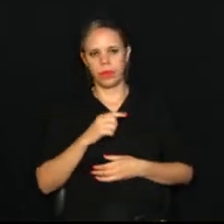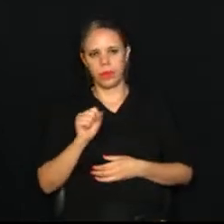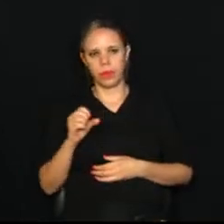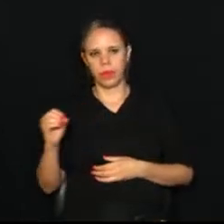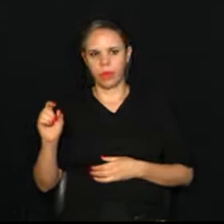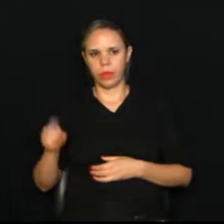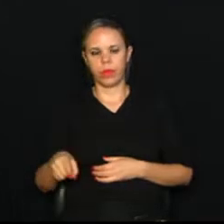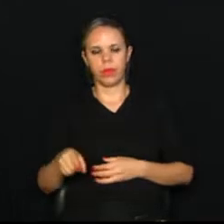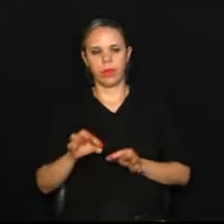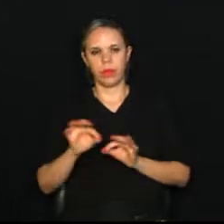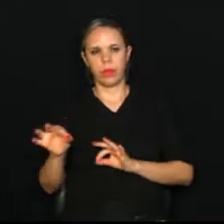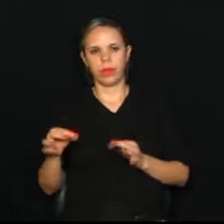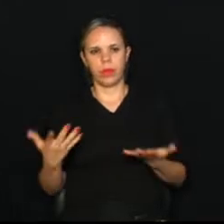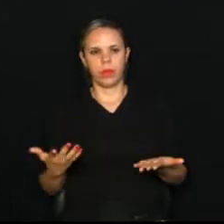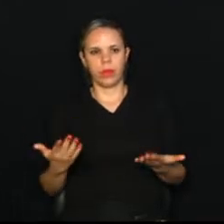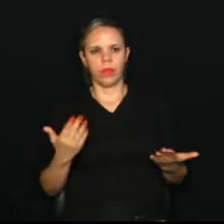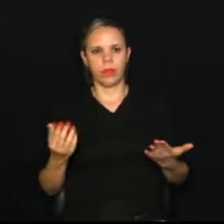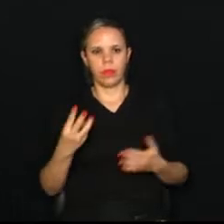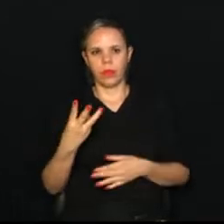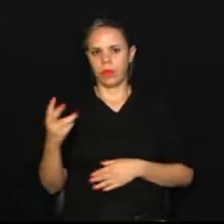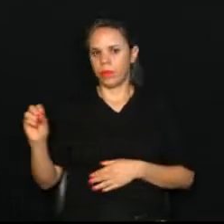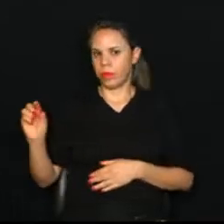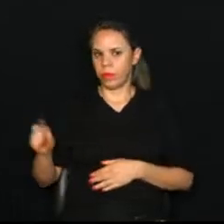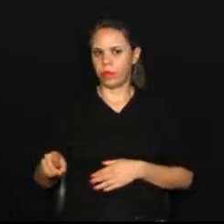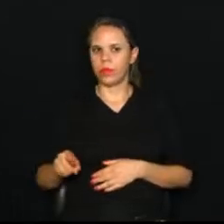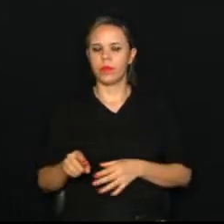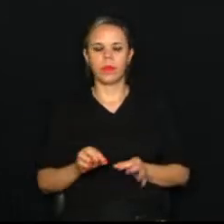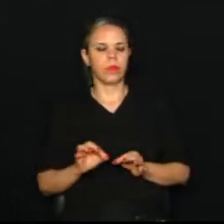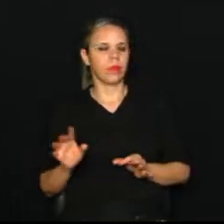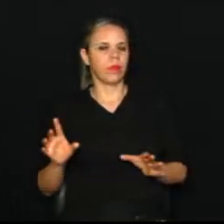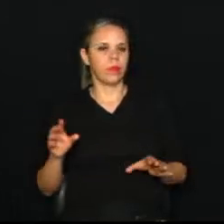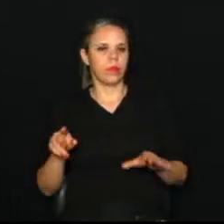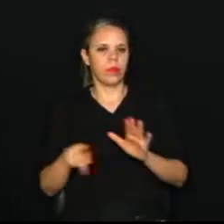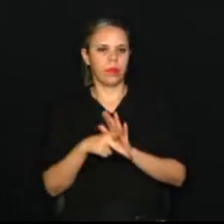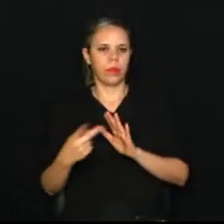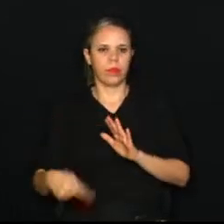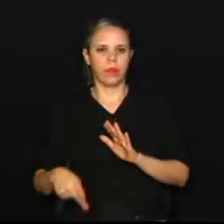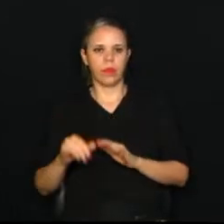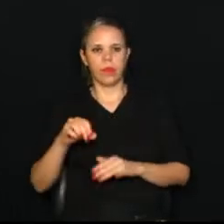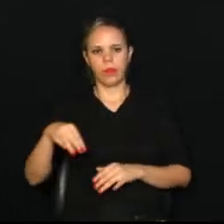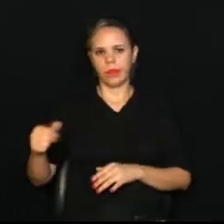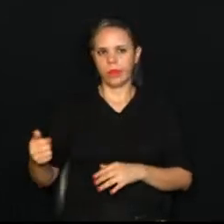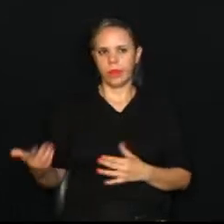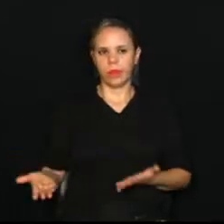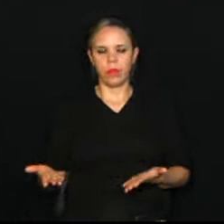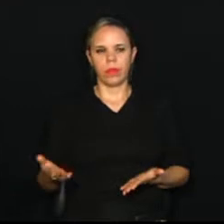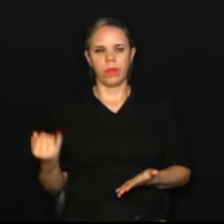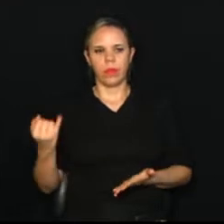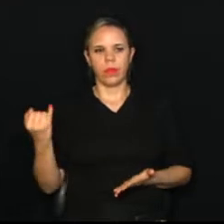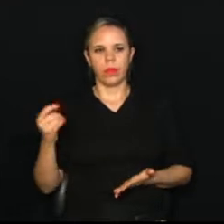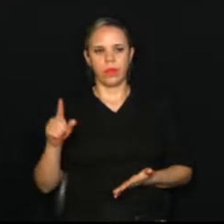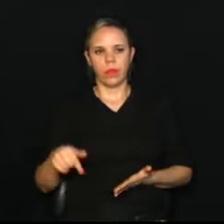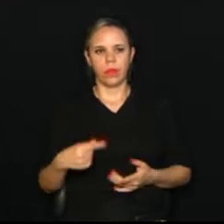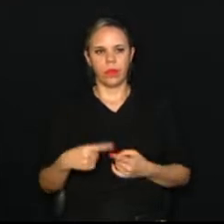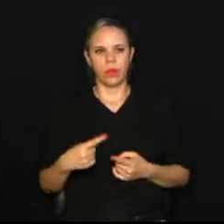mil metros quadrados, dos quais 300 mil metros quadrados são de propriedade da IMA. E é importante isso porque nós vamos desenvolver